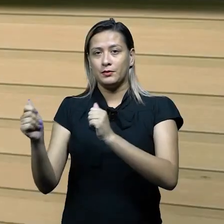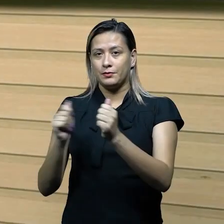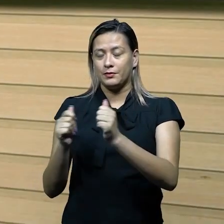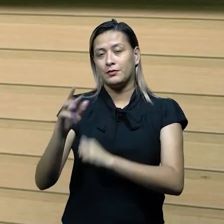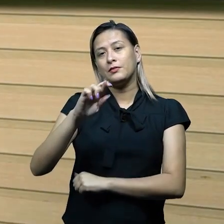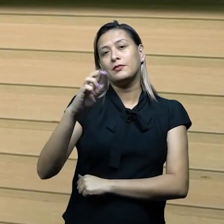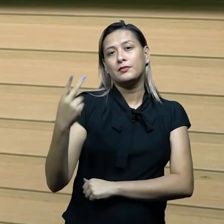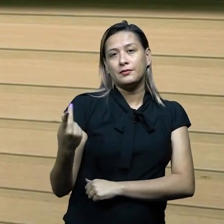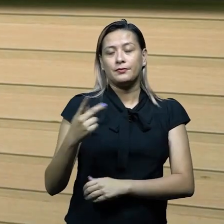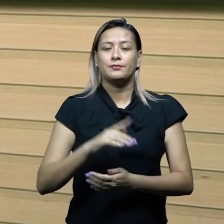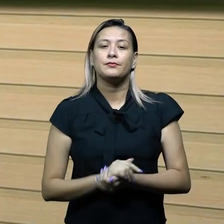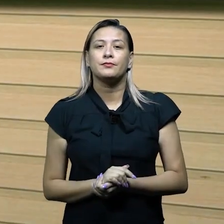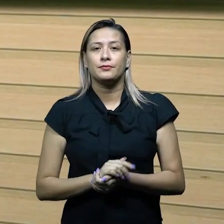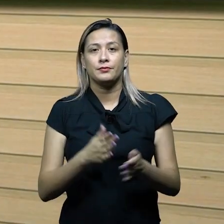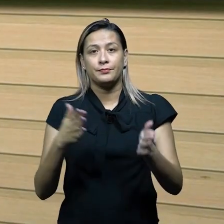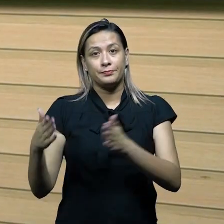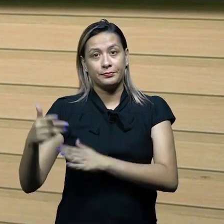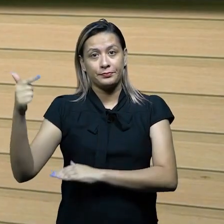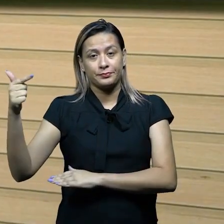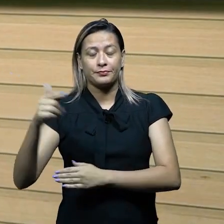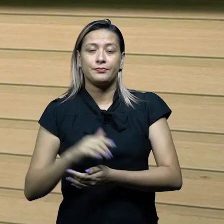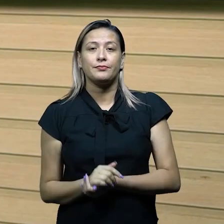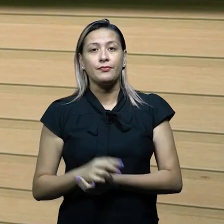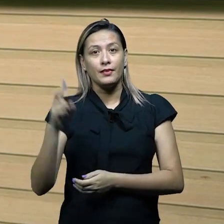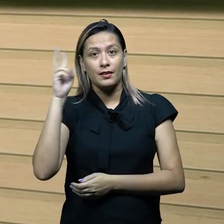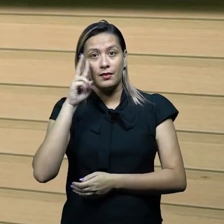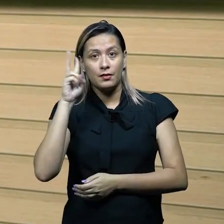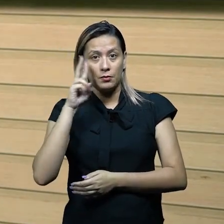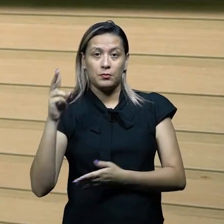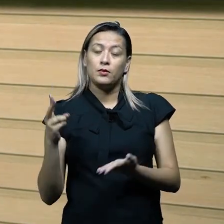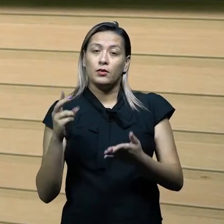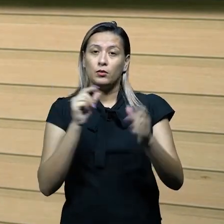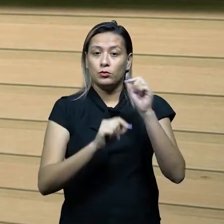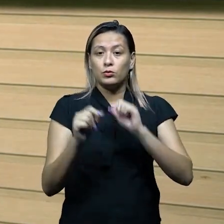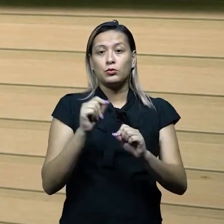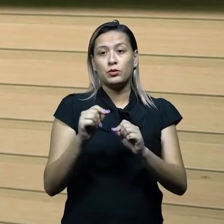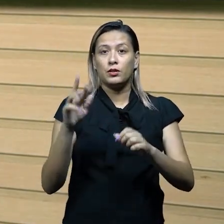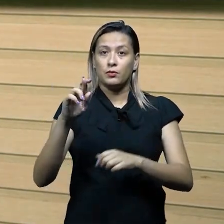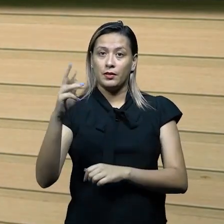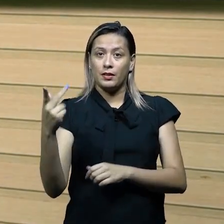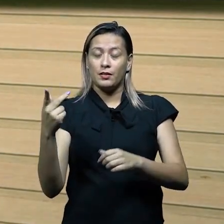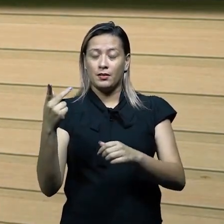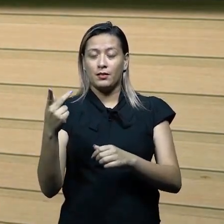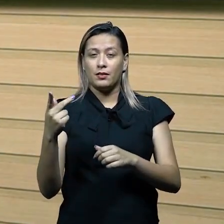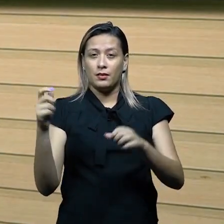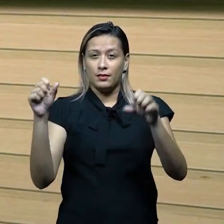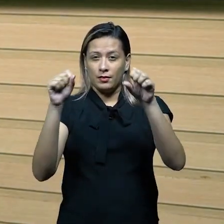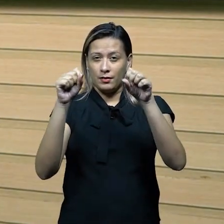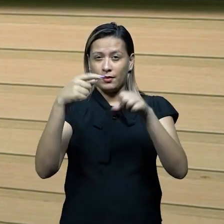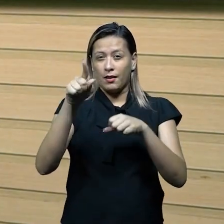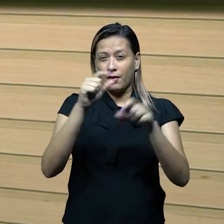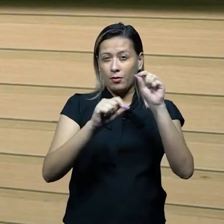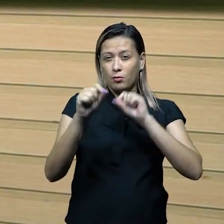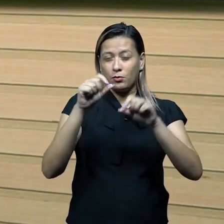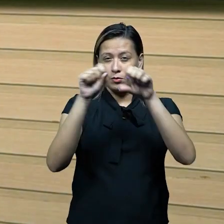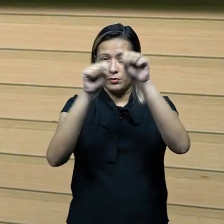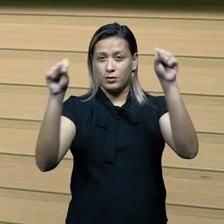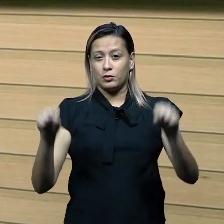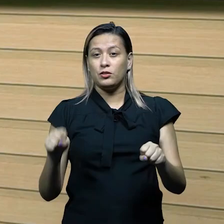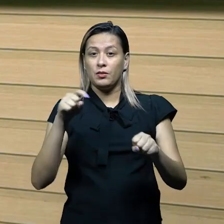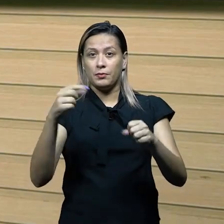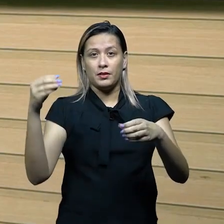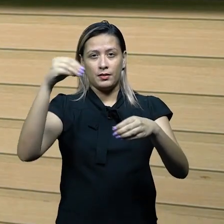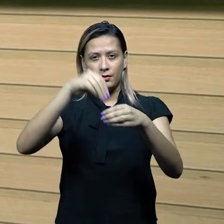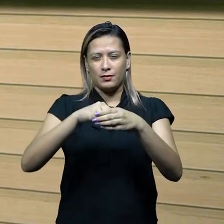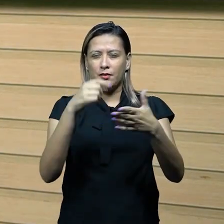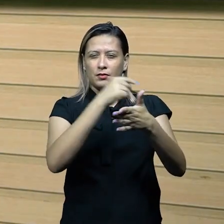RH. Lembrando que eu estou falando do subsistema do RH. O RH ele é um sistema e dentro desse sistema tem vários